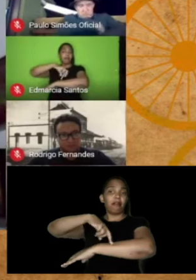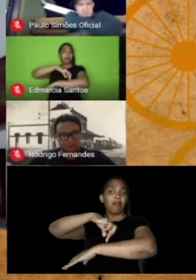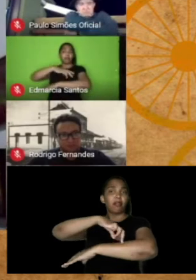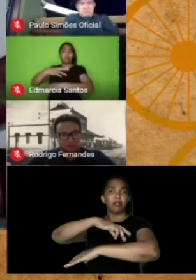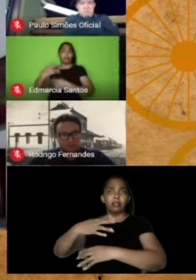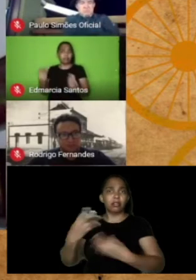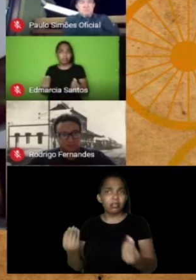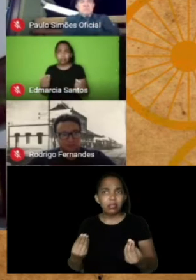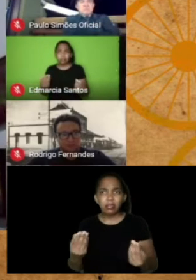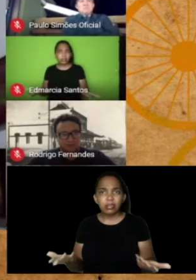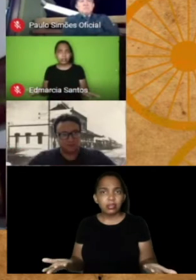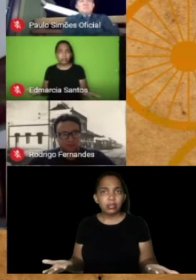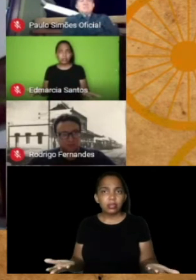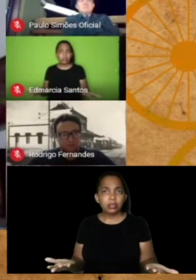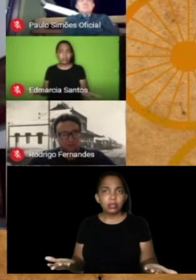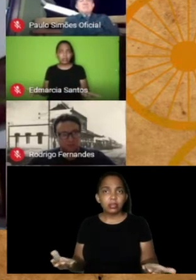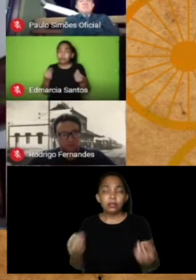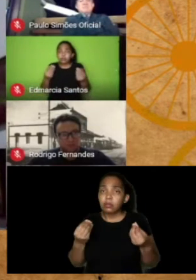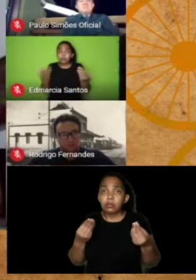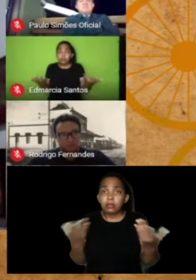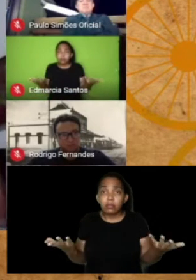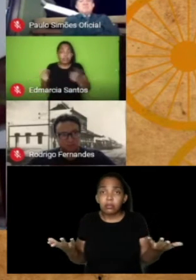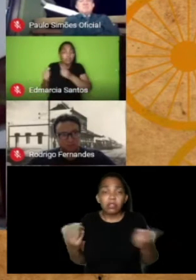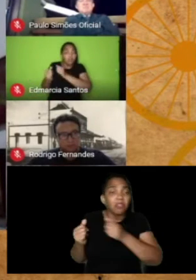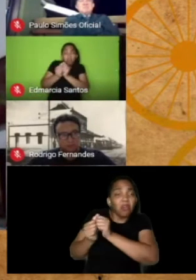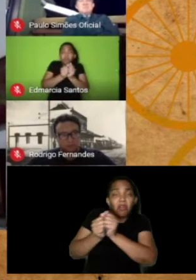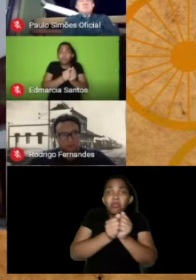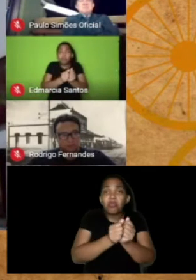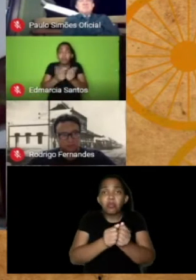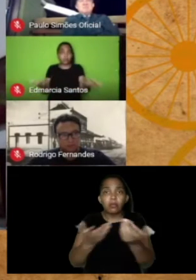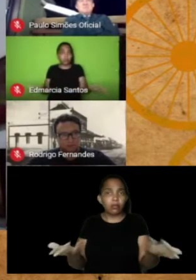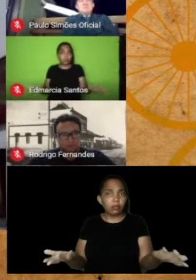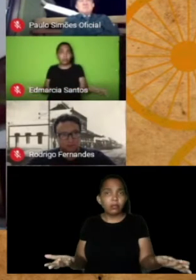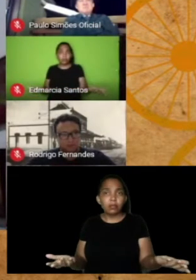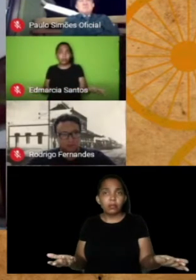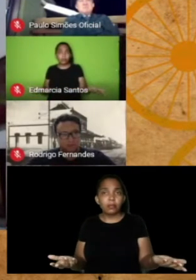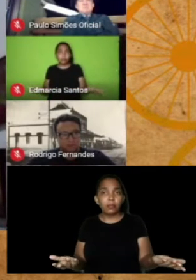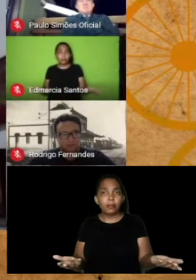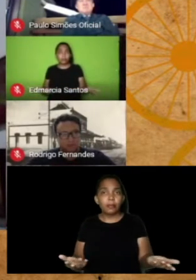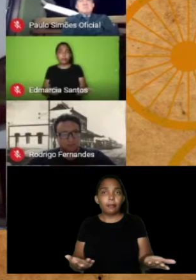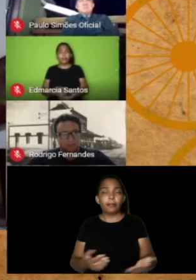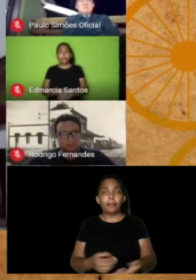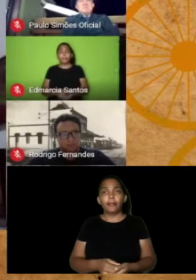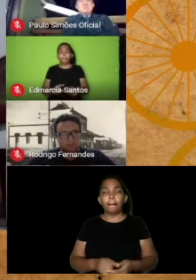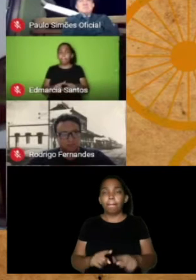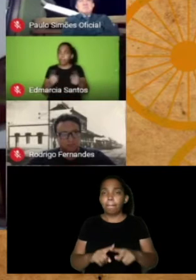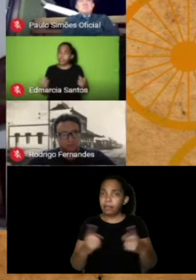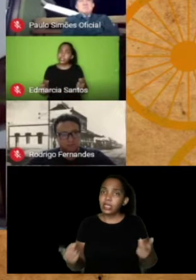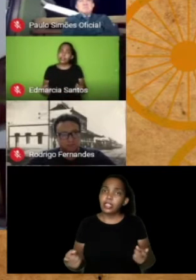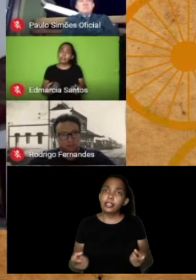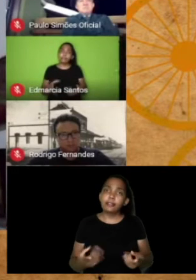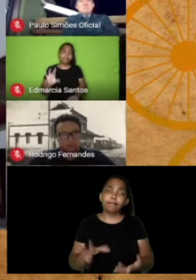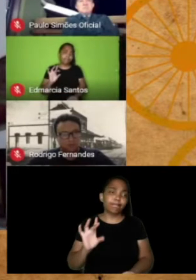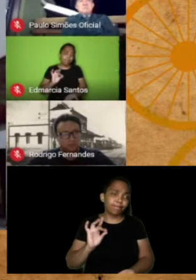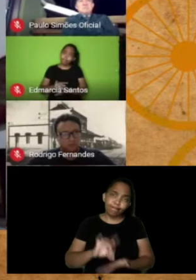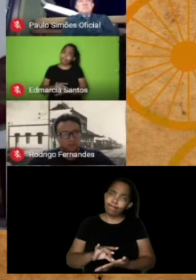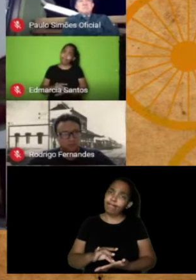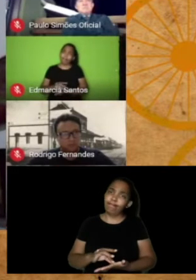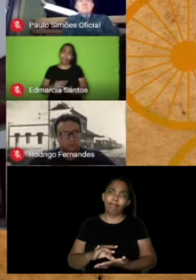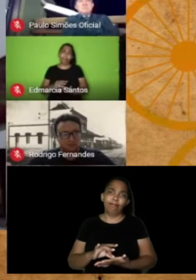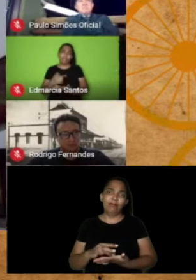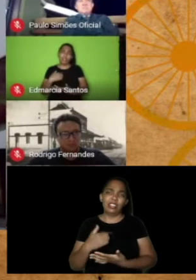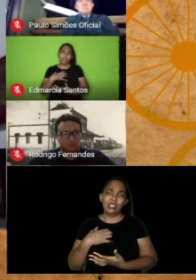Campo Grande. E participou da descida dali. Então, realmente, eu tenho